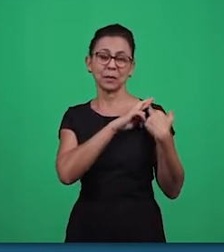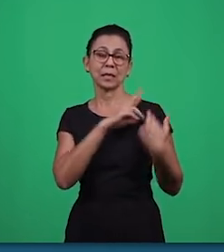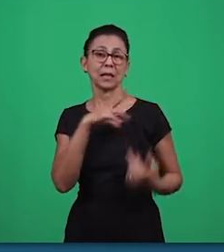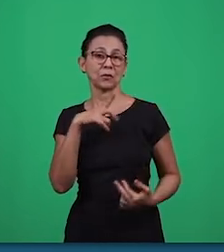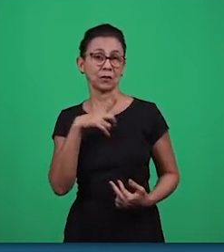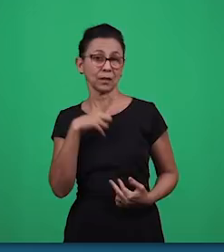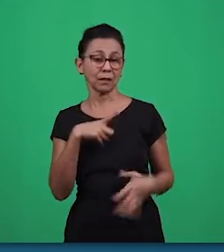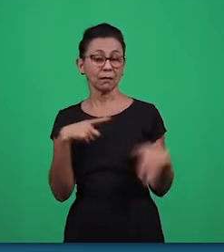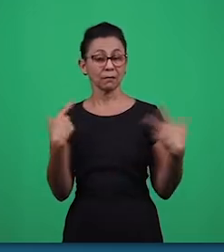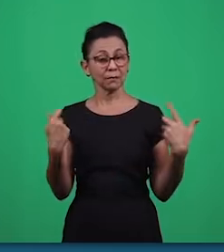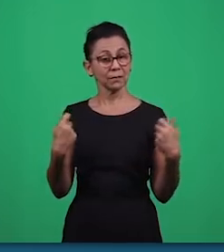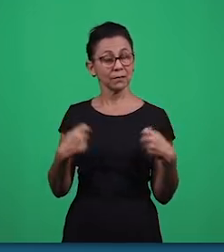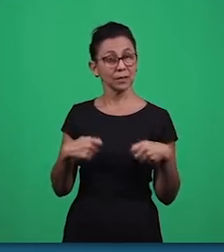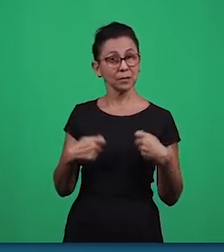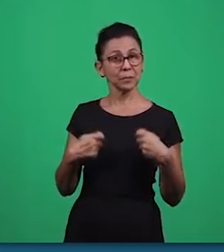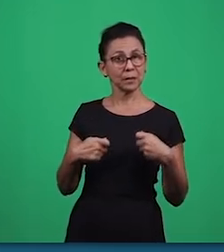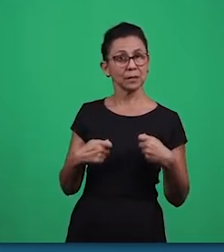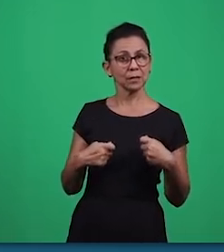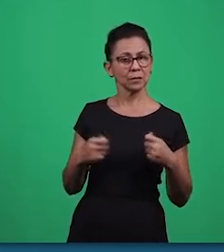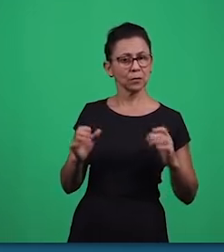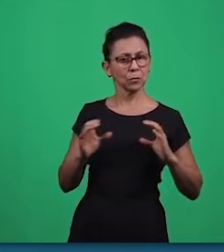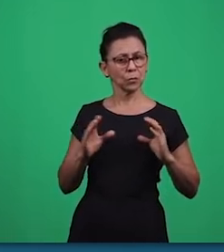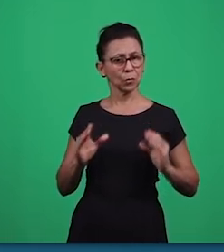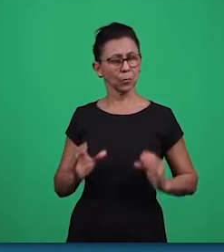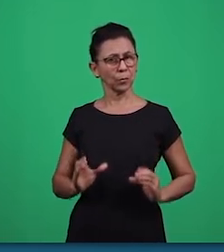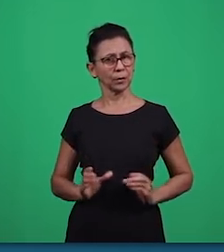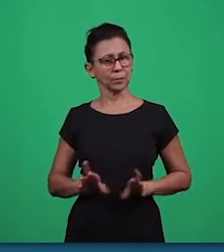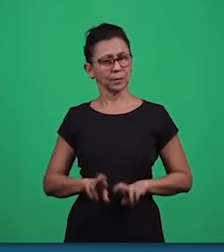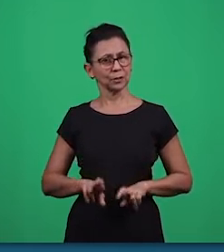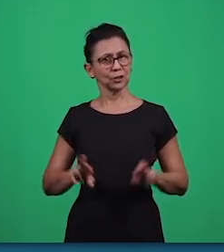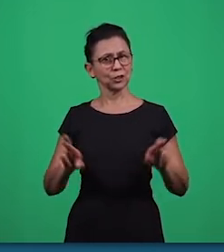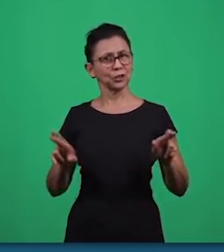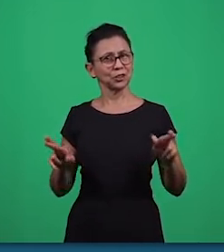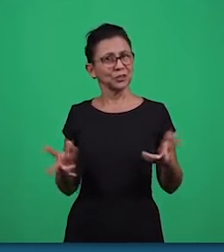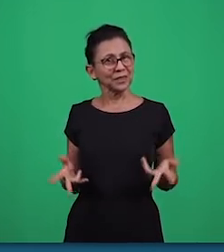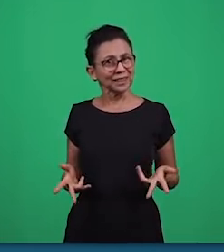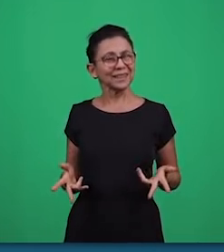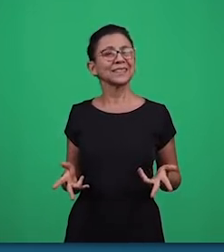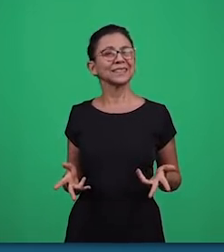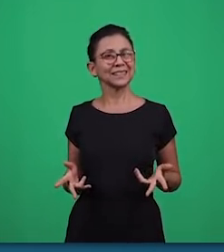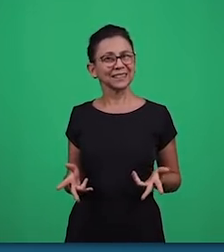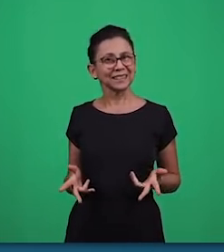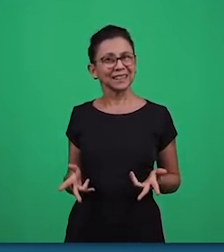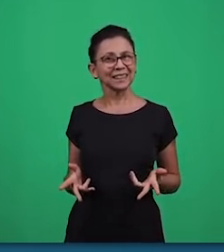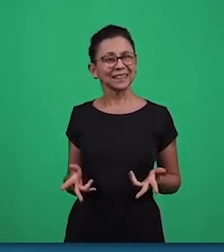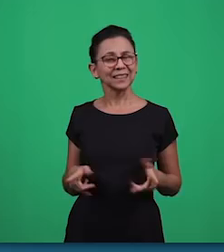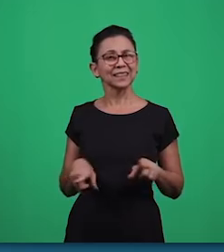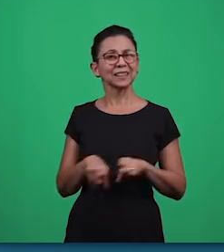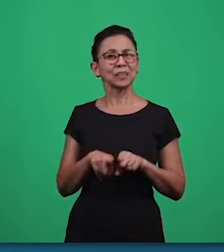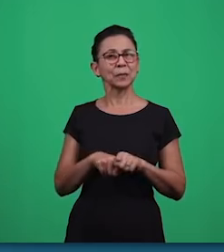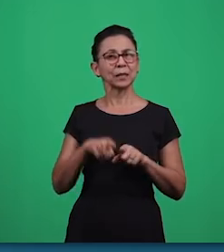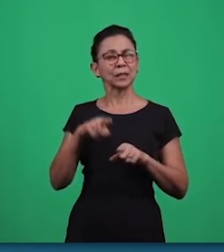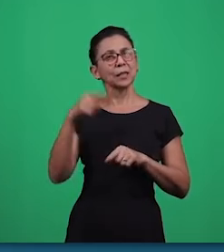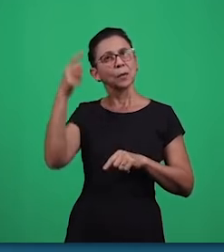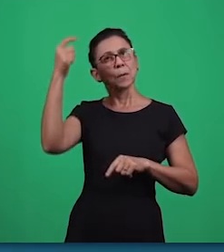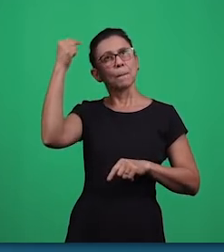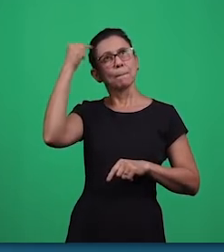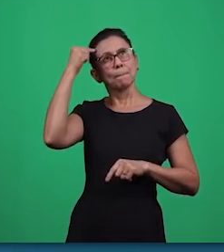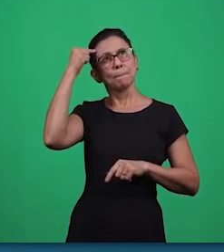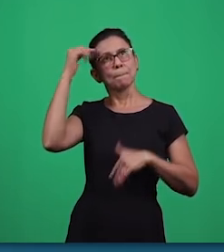podem necessitar de ter posicionamentos que são diferentes e, com isso, desenvolvemos também